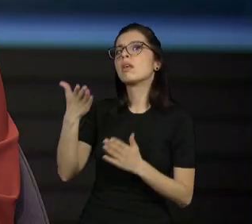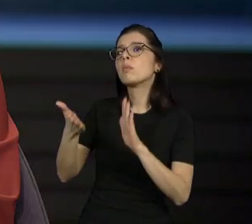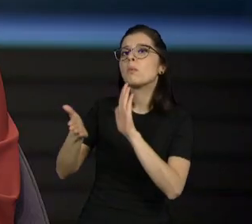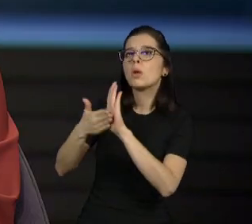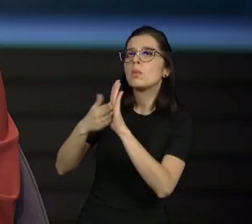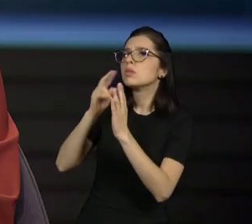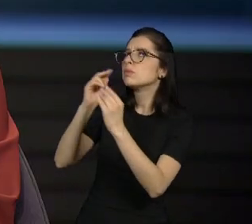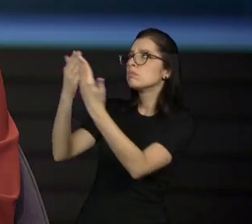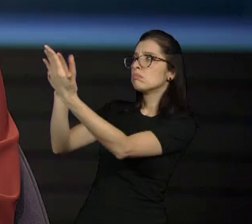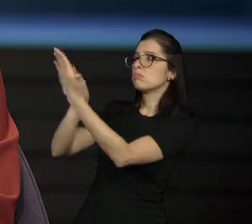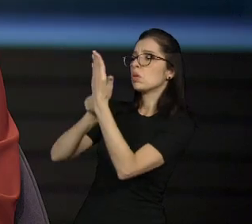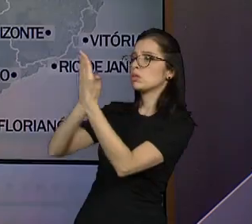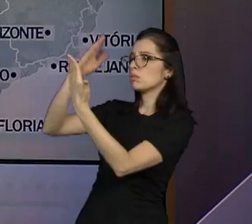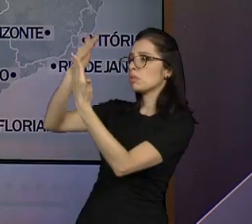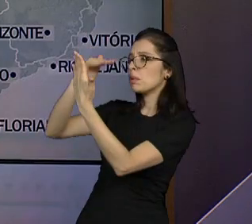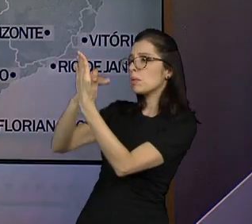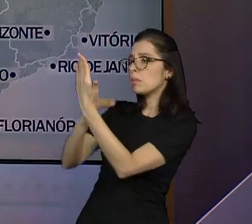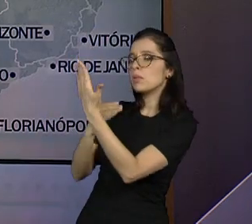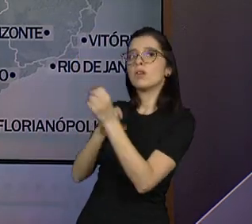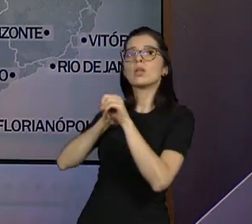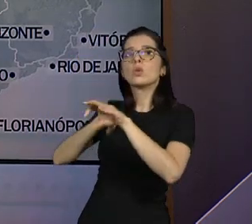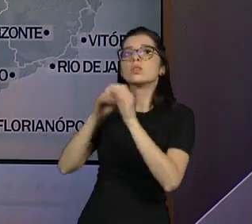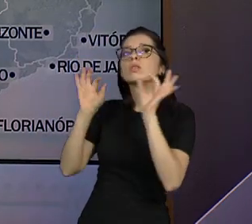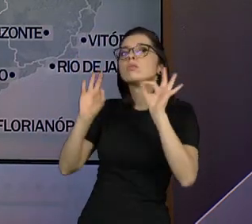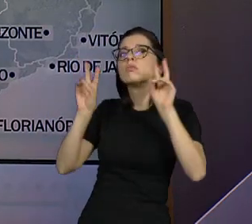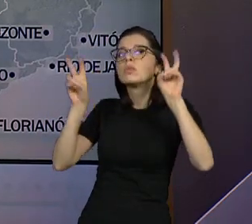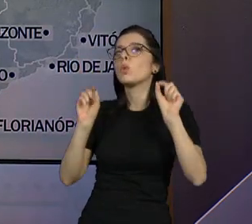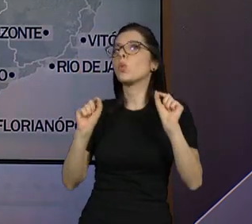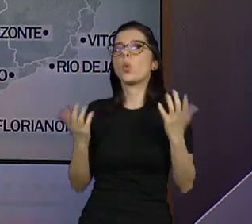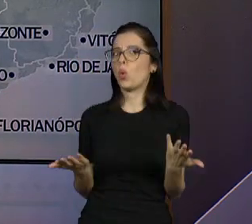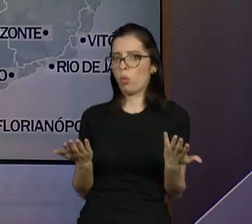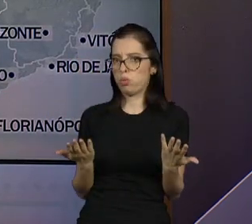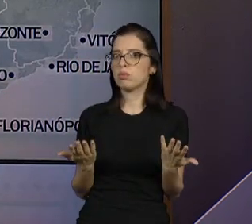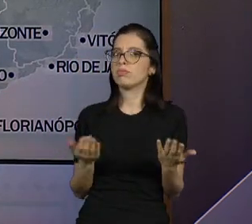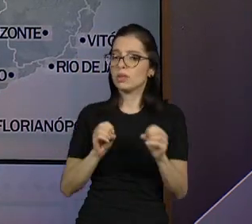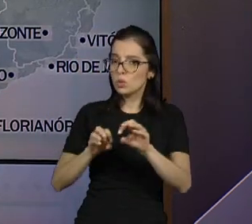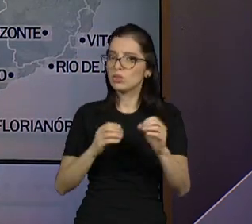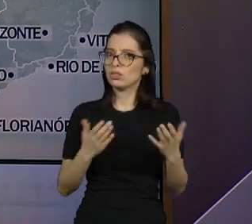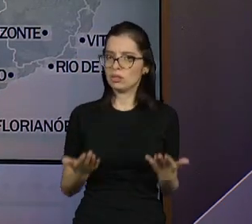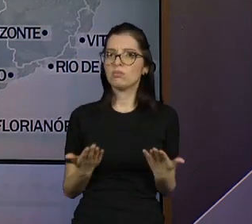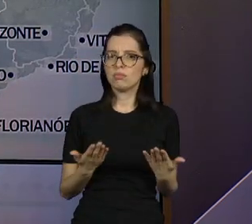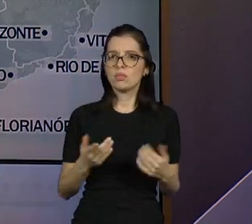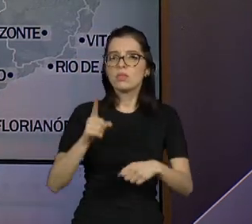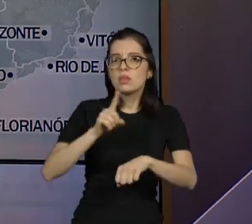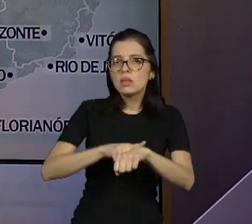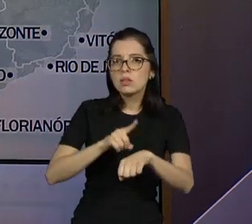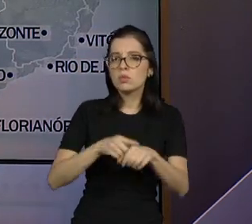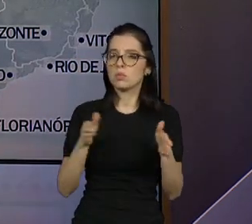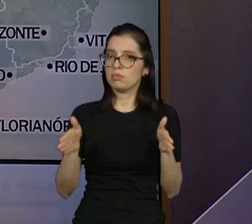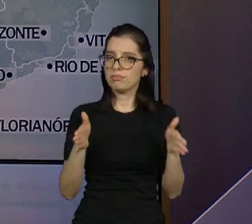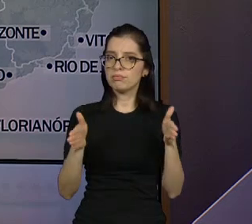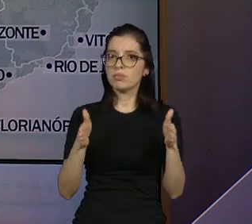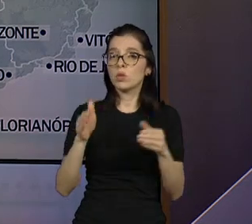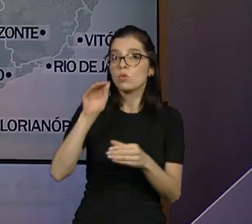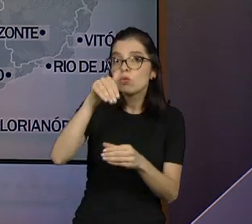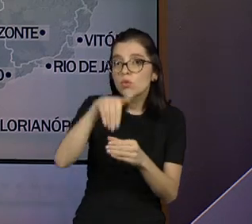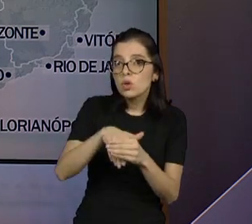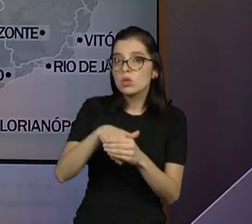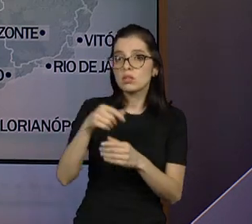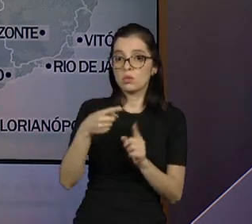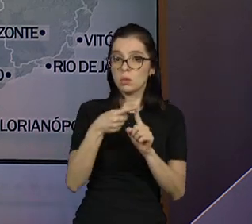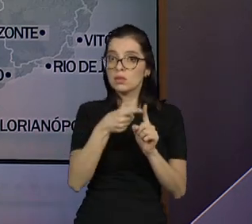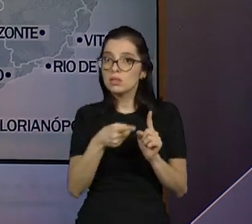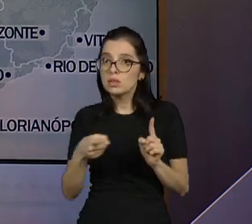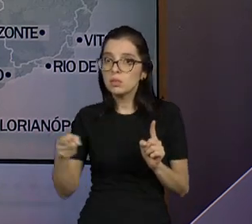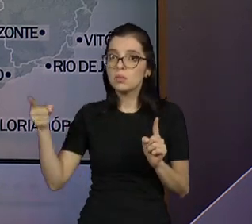educação pós-pandemia? A gente vai falar mais sobre educação ainda hoje. O horário eleitoral começou há uma semana e a gente vai mostrar agora